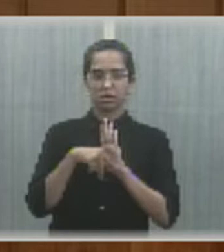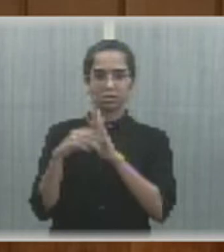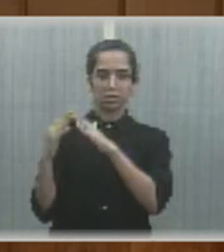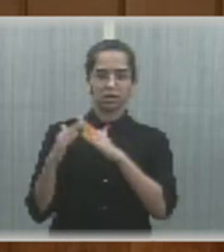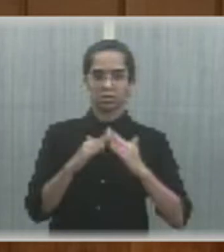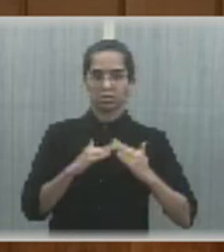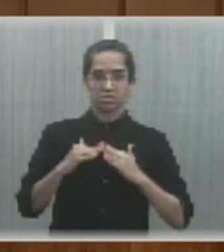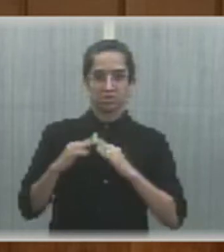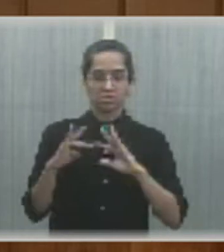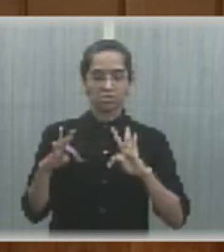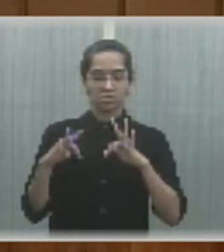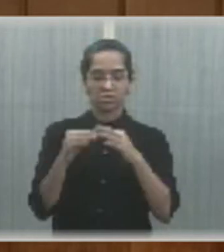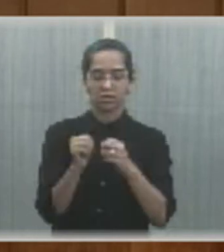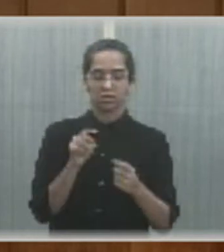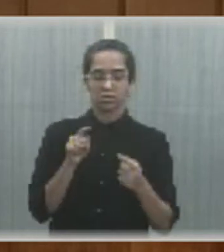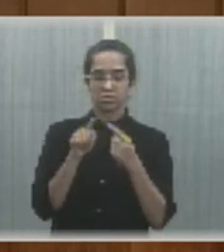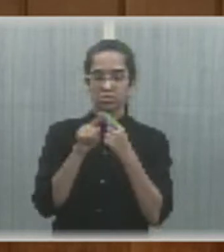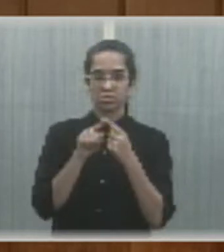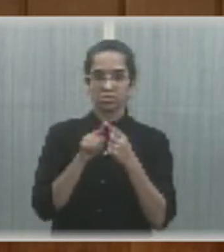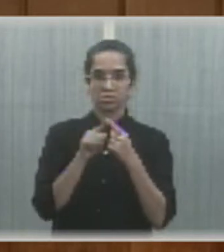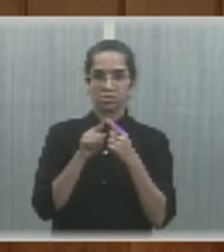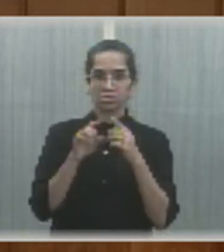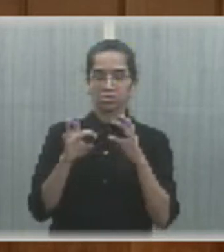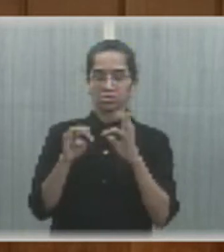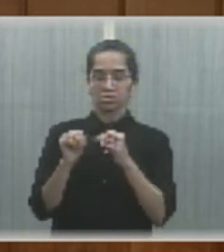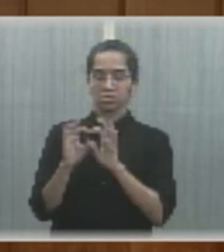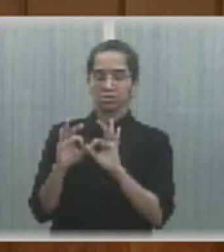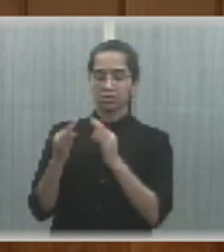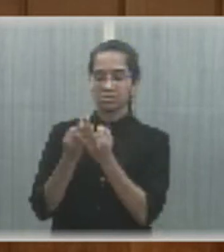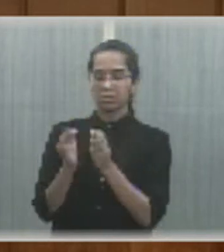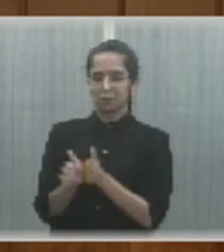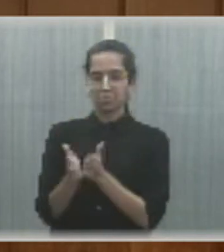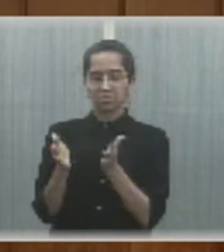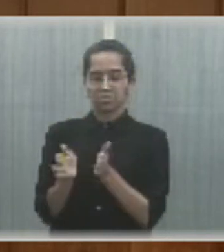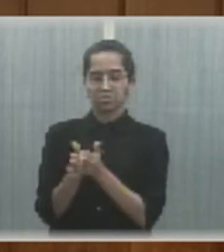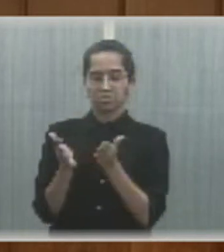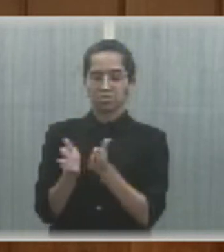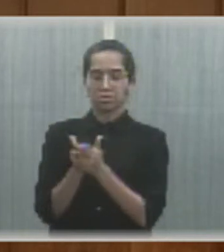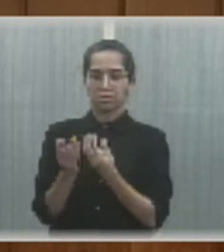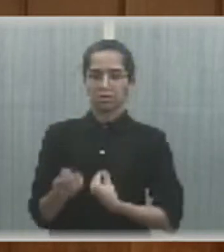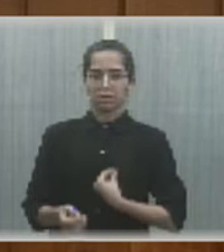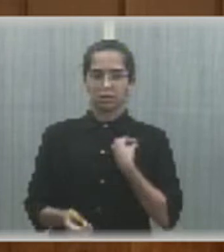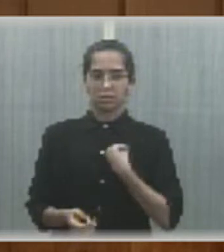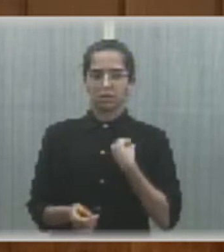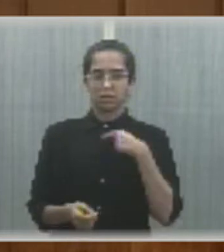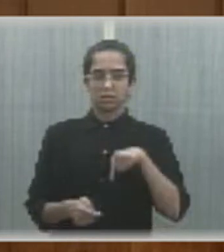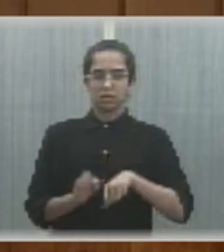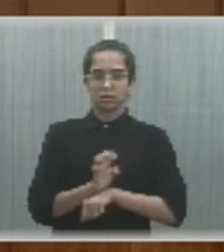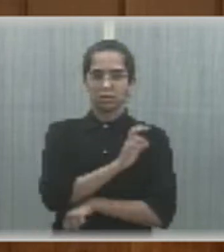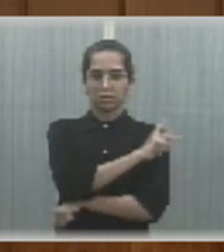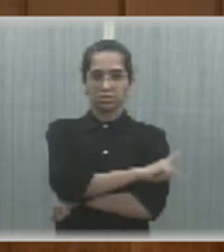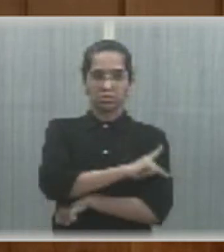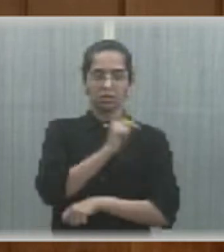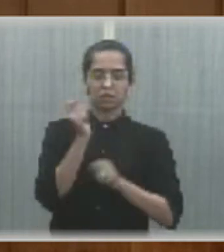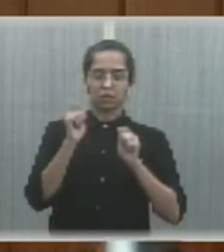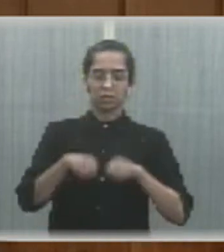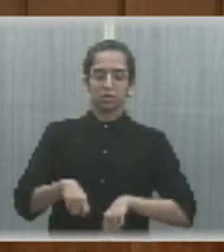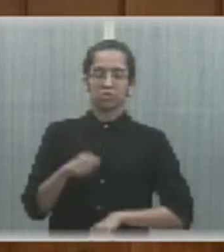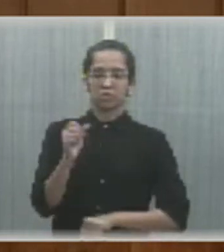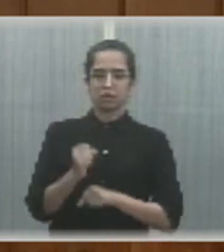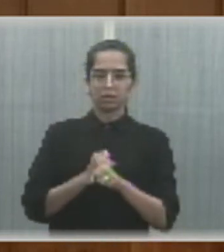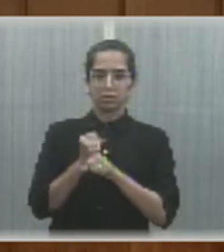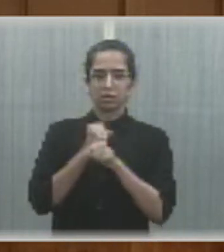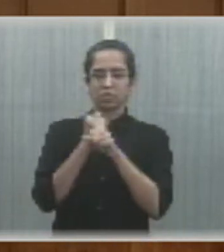de proporcionar às famílias de baixa renda residentes no estado do Piauí a construção e